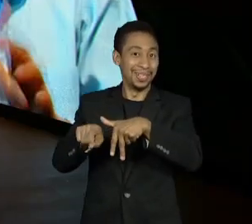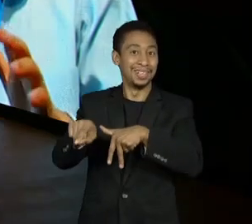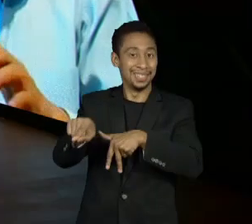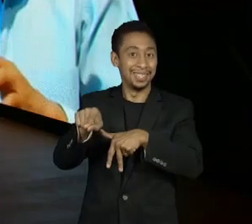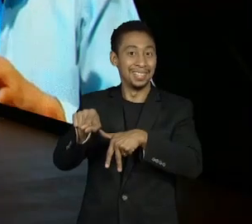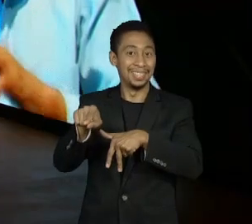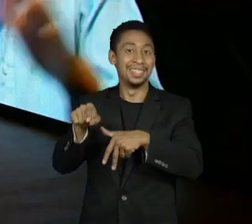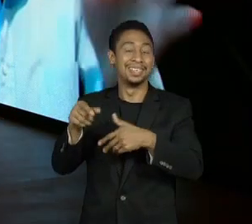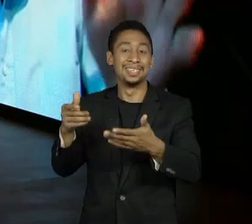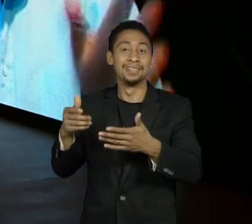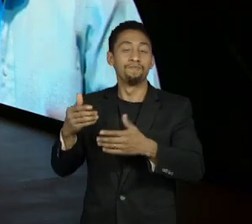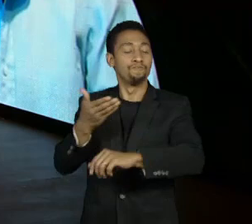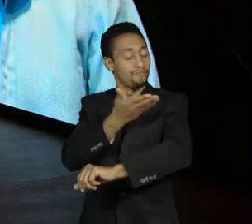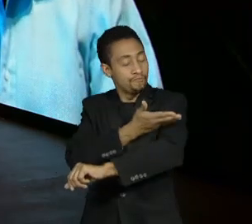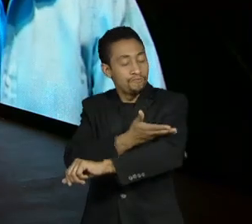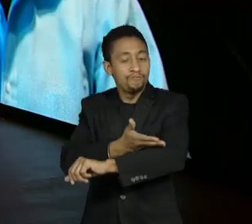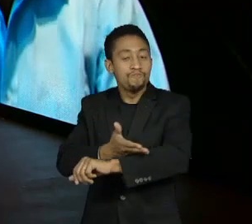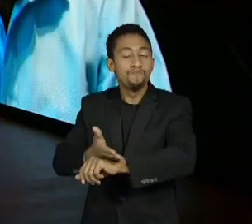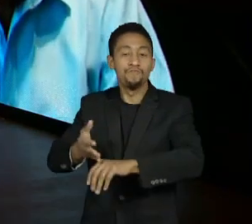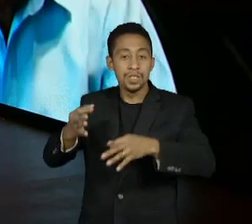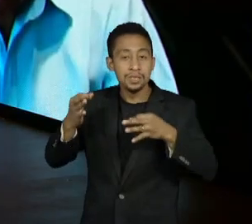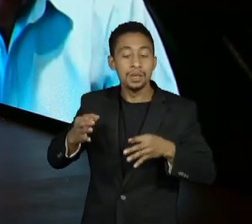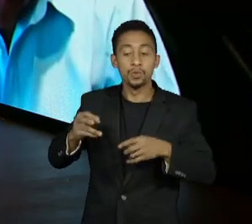de bons costumes e tudo mais.